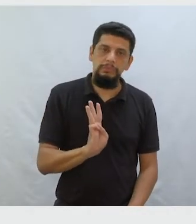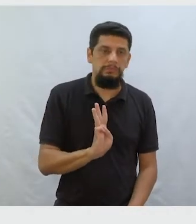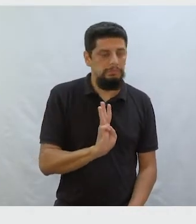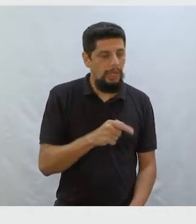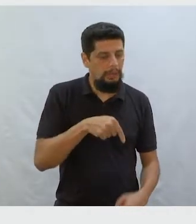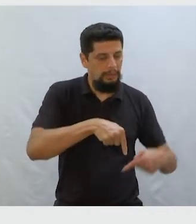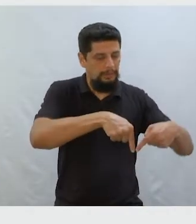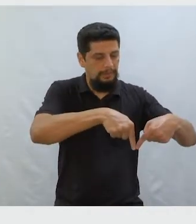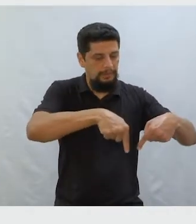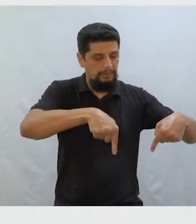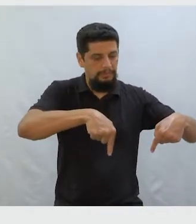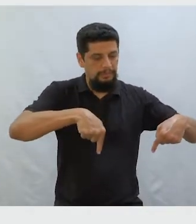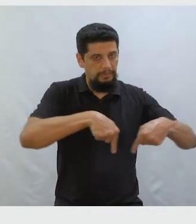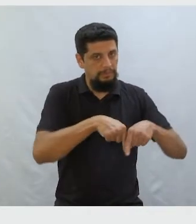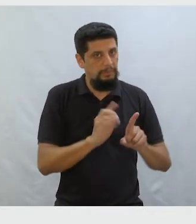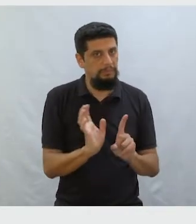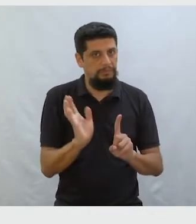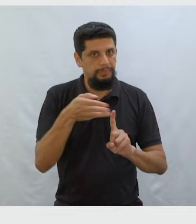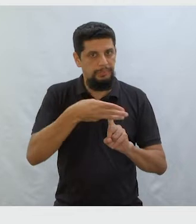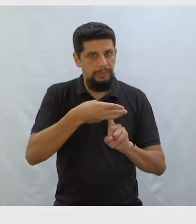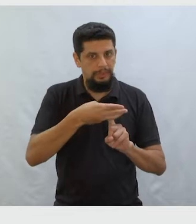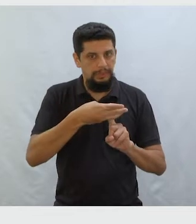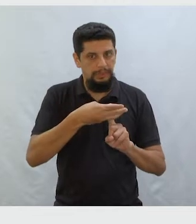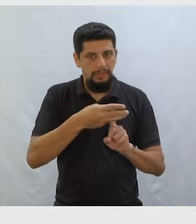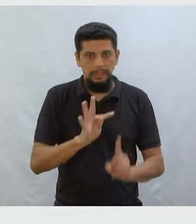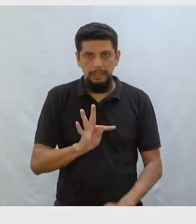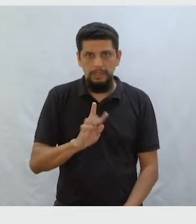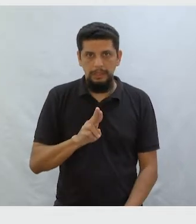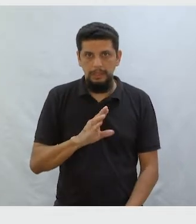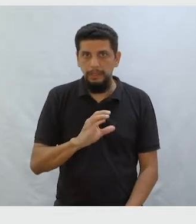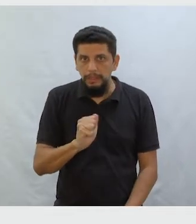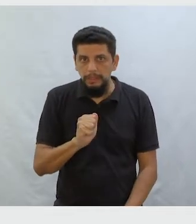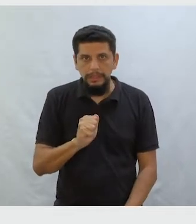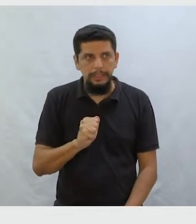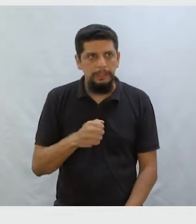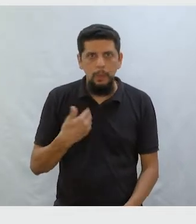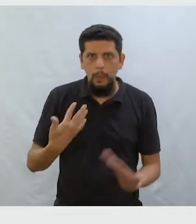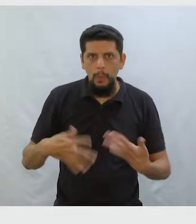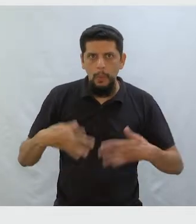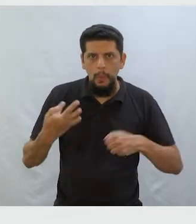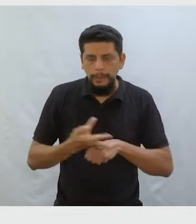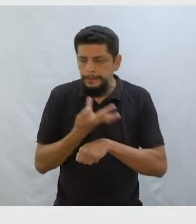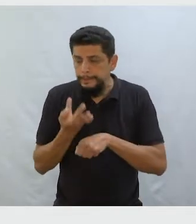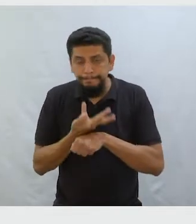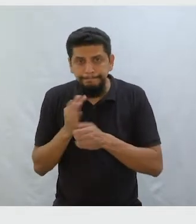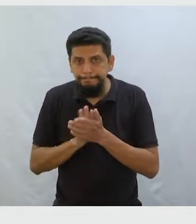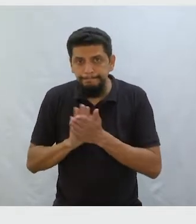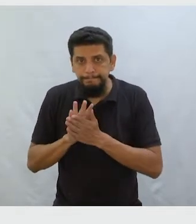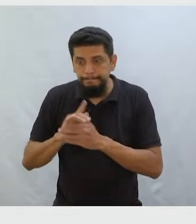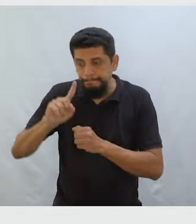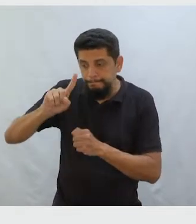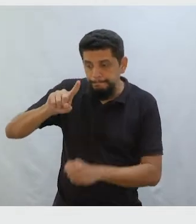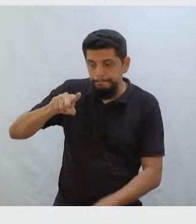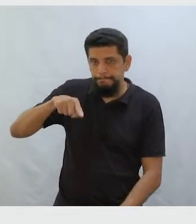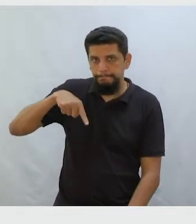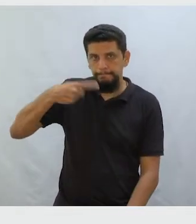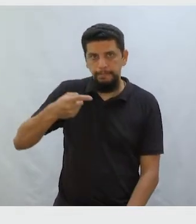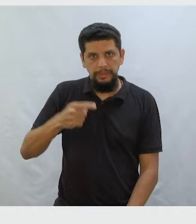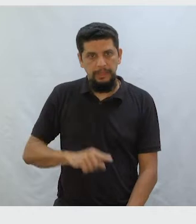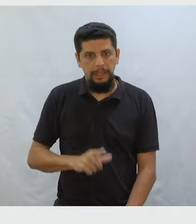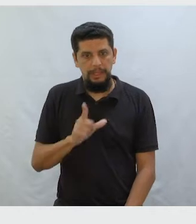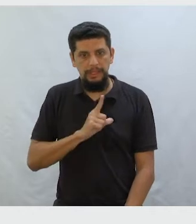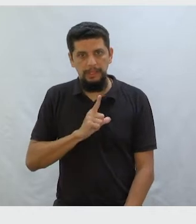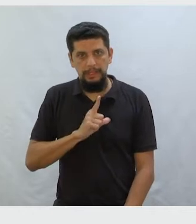para essa sala misteriosa e a Tuca também não pôde resistir no dia seguinte